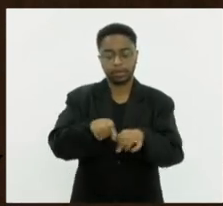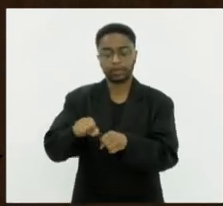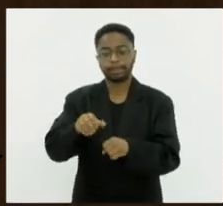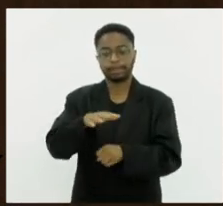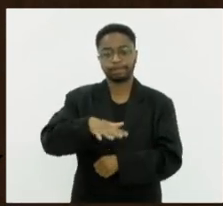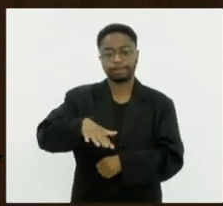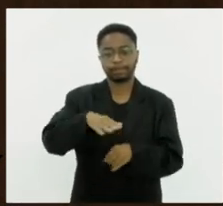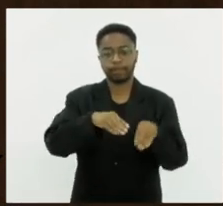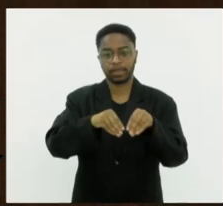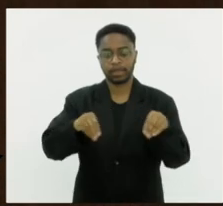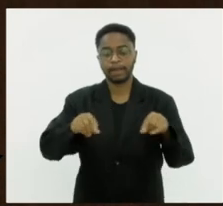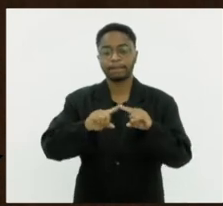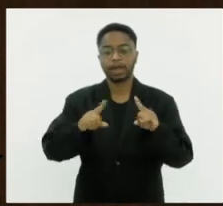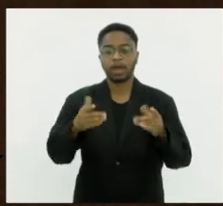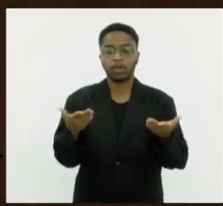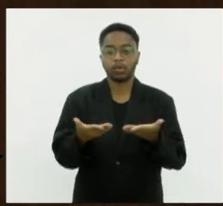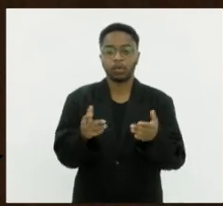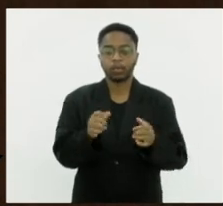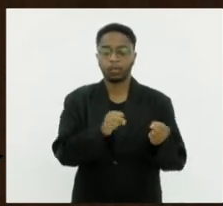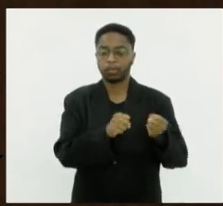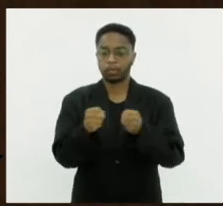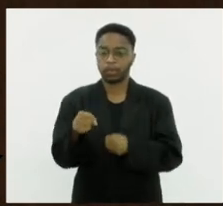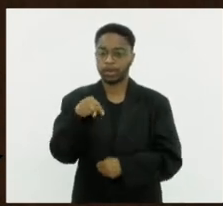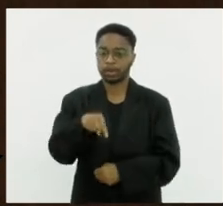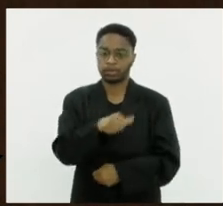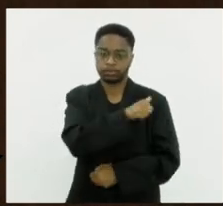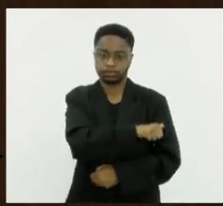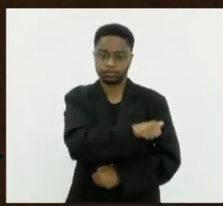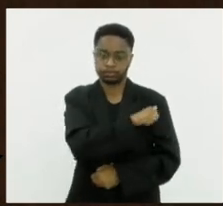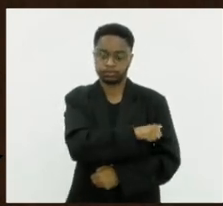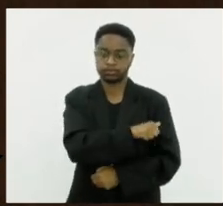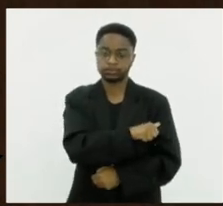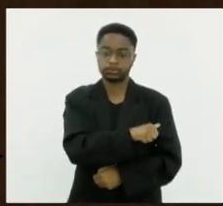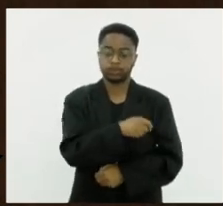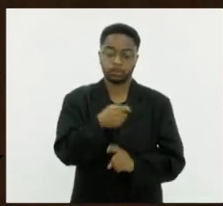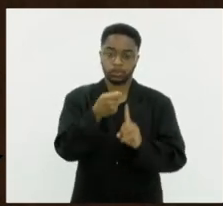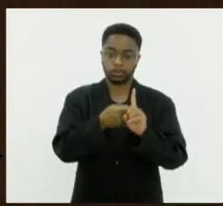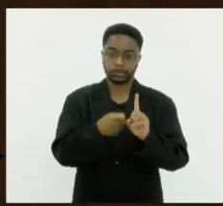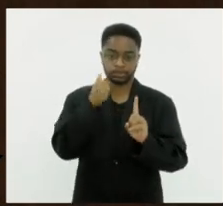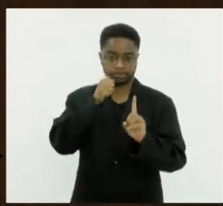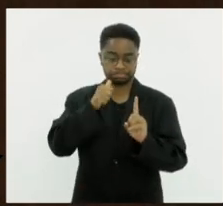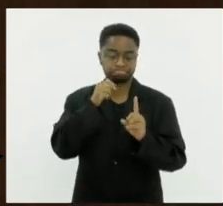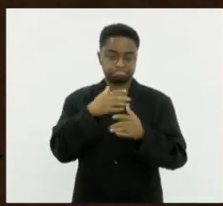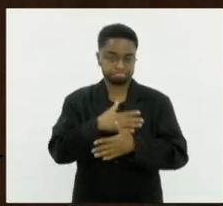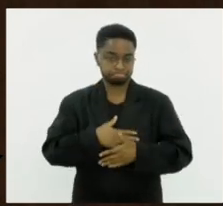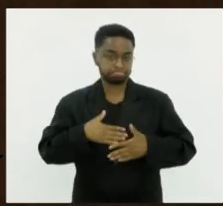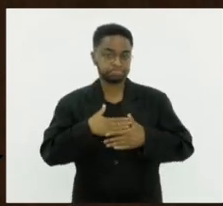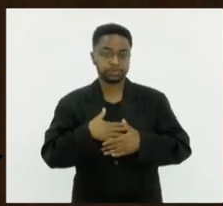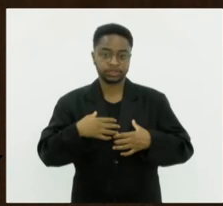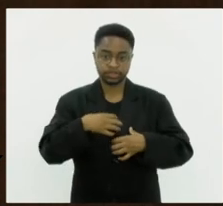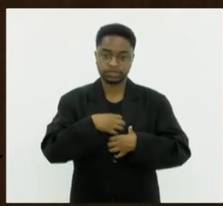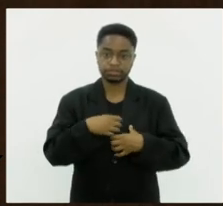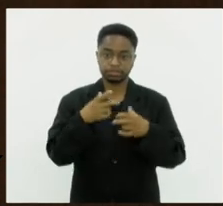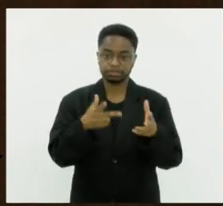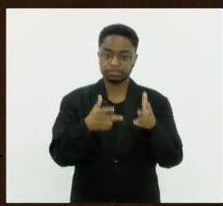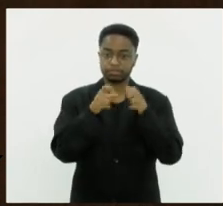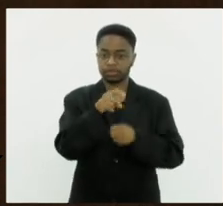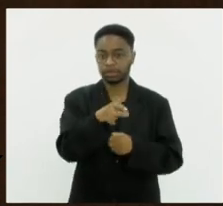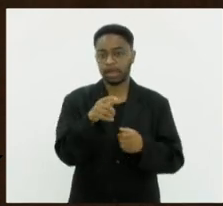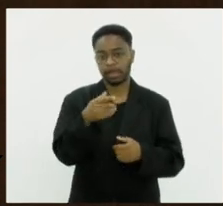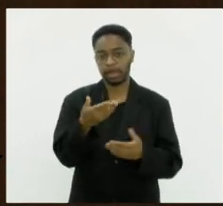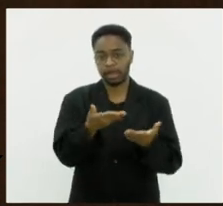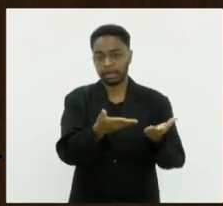no Rio de Janeiro, nesse mês das mulheres. É realmente uma honra e uma alegria vê-la aí, Marina. Muito